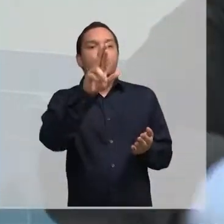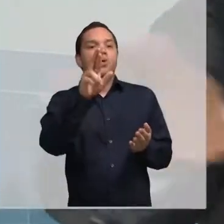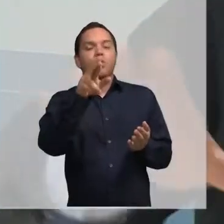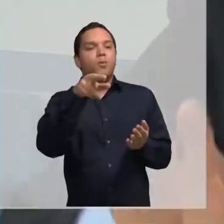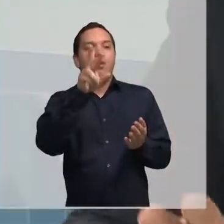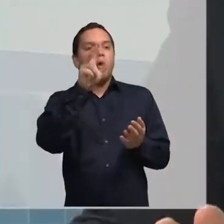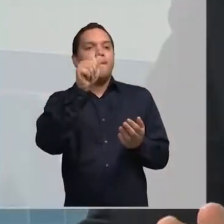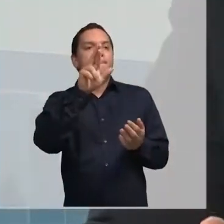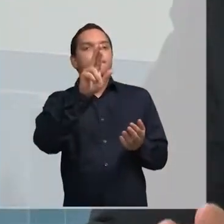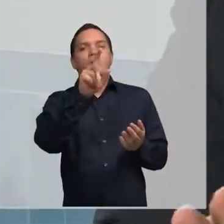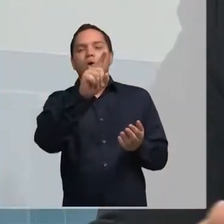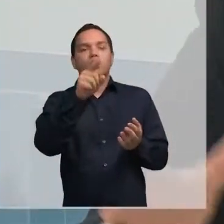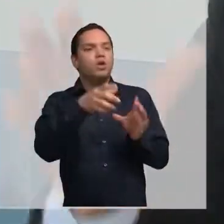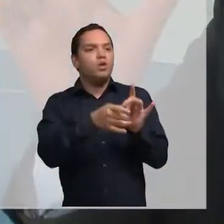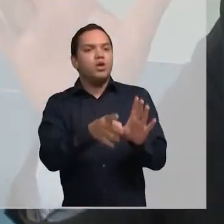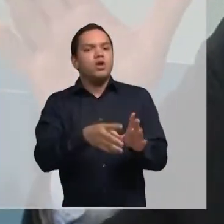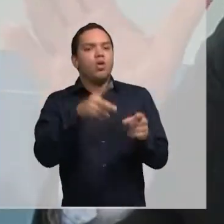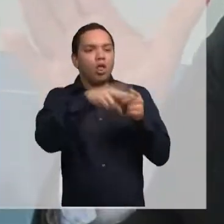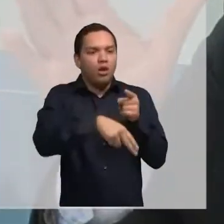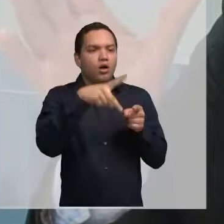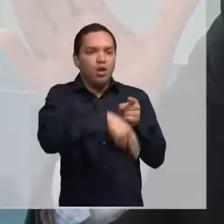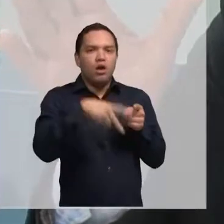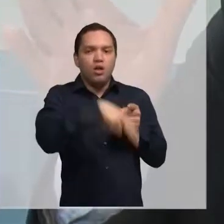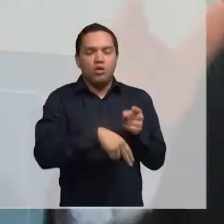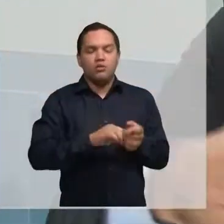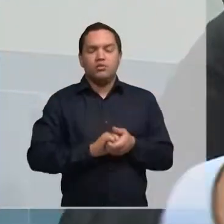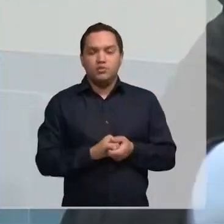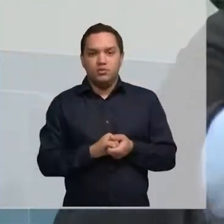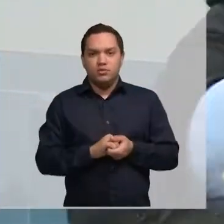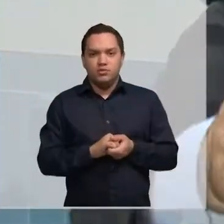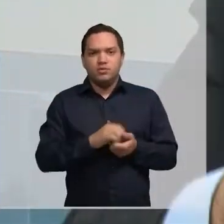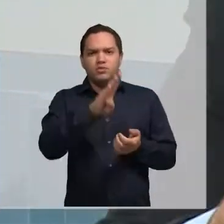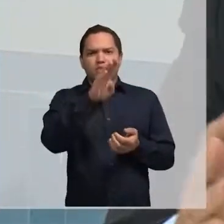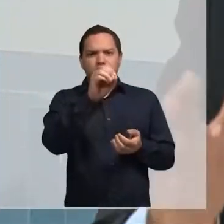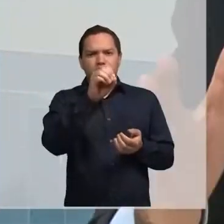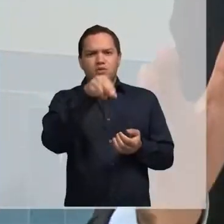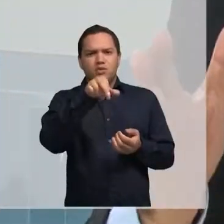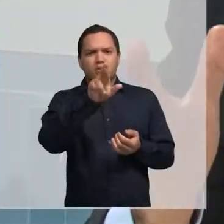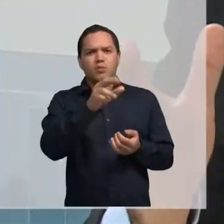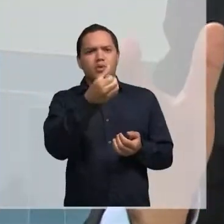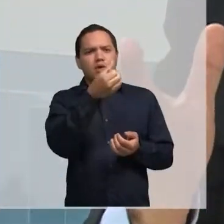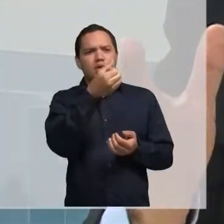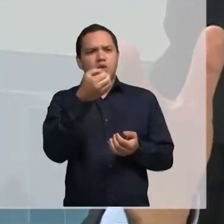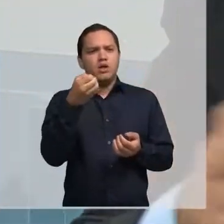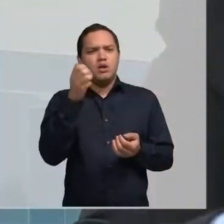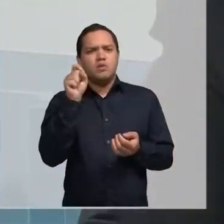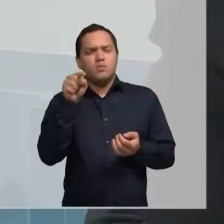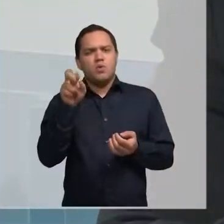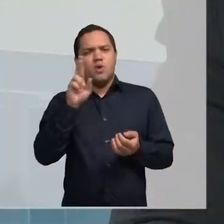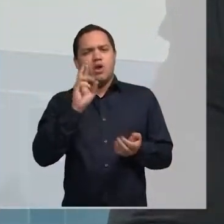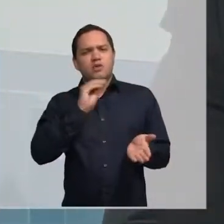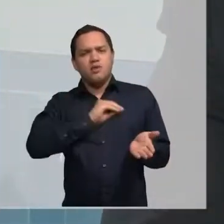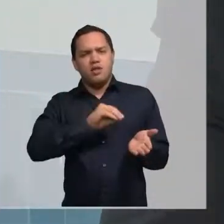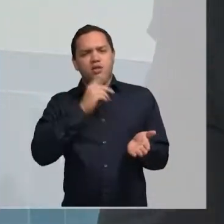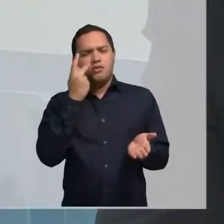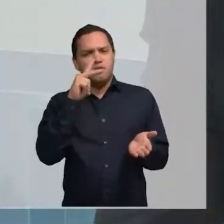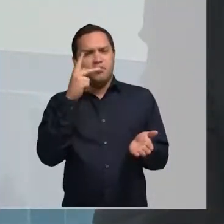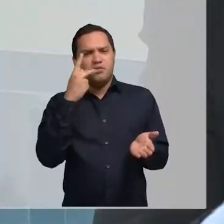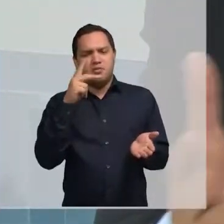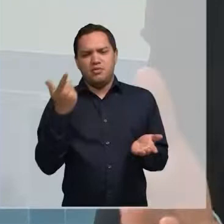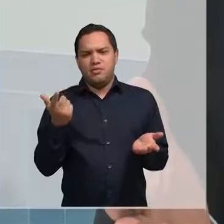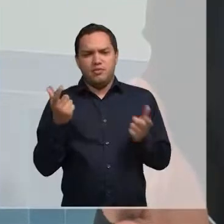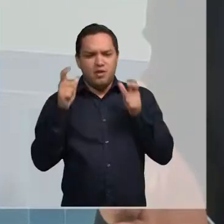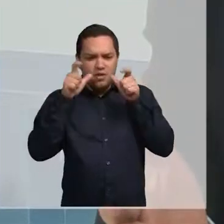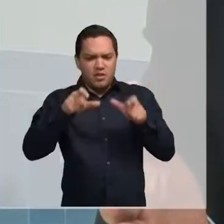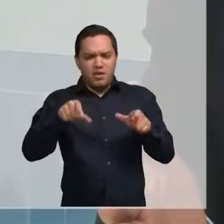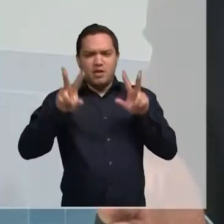interessa isso não, não quero isso não. Por quê? Não interessa o William Bonner. O William Bonner ganha 600 mil reais por mês. Ele não está interessado que tem